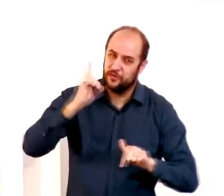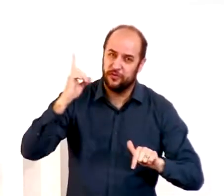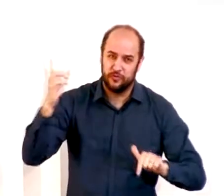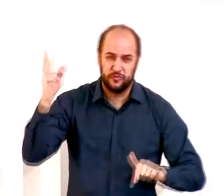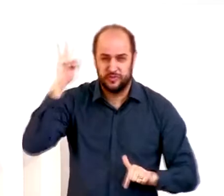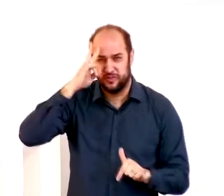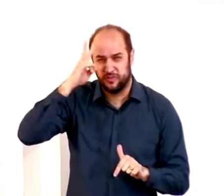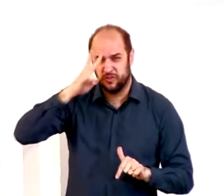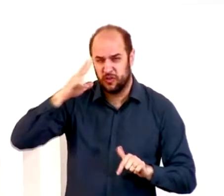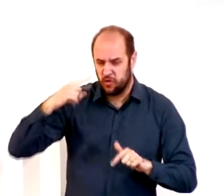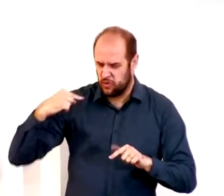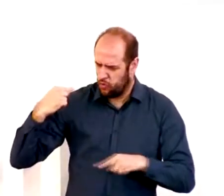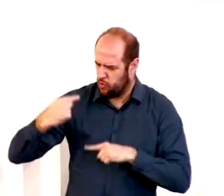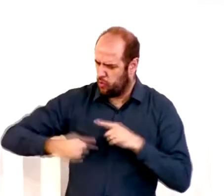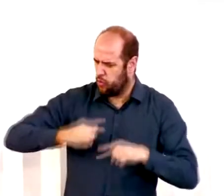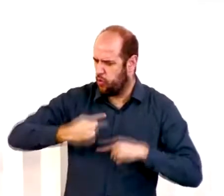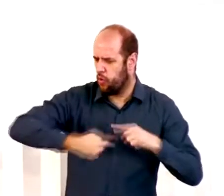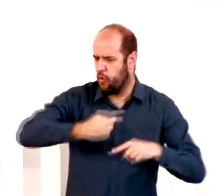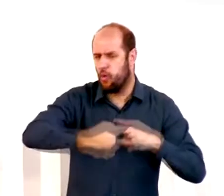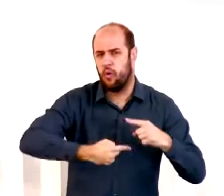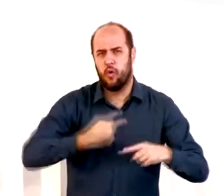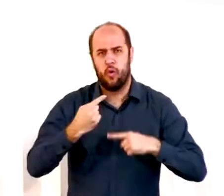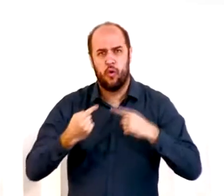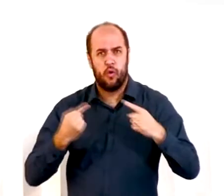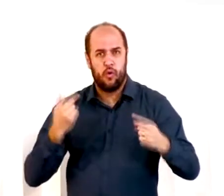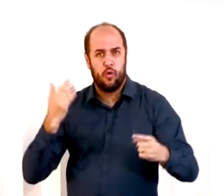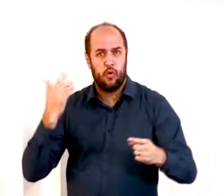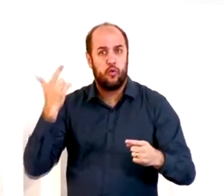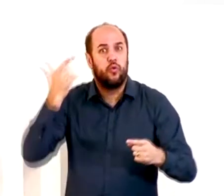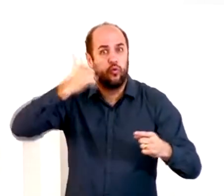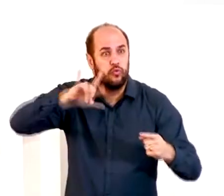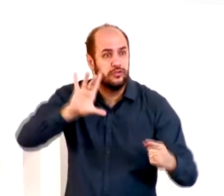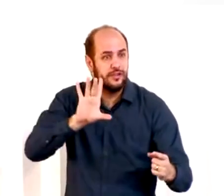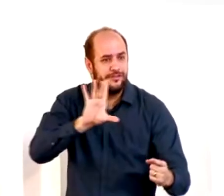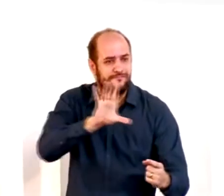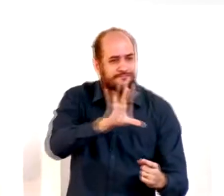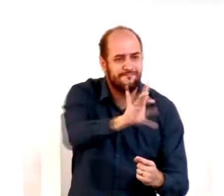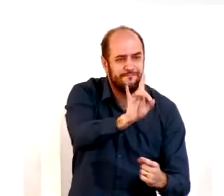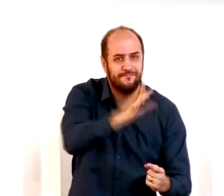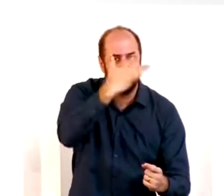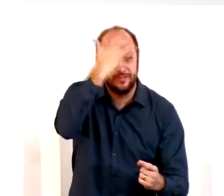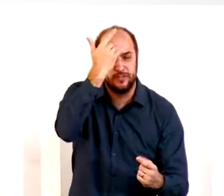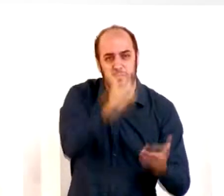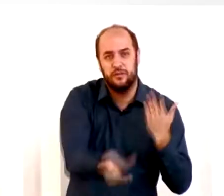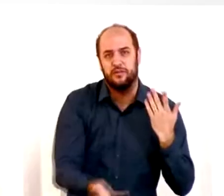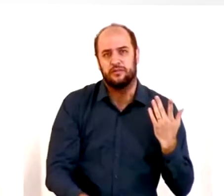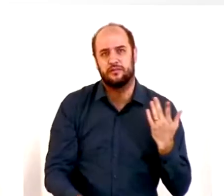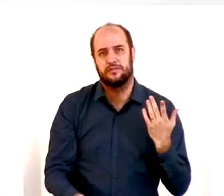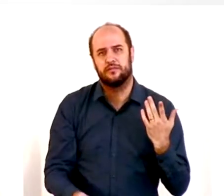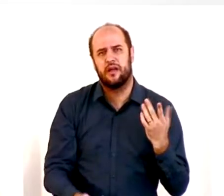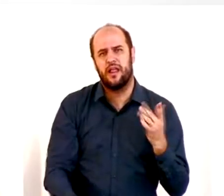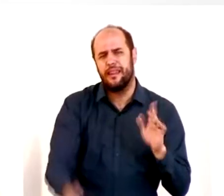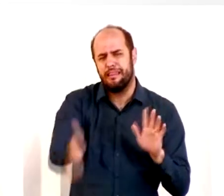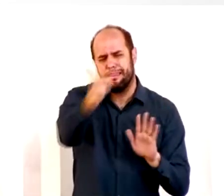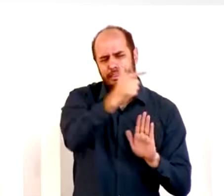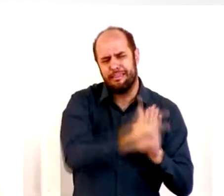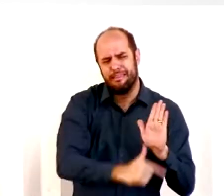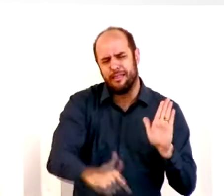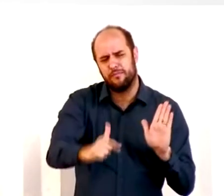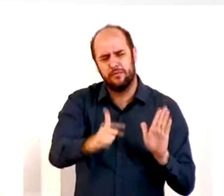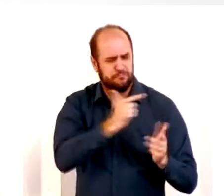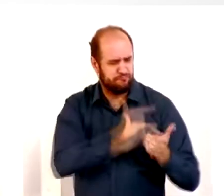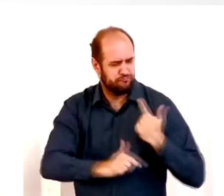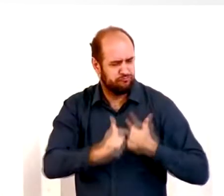da história, meus irmãos, vai alcançar o perdido, vai santificar aquele que está dominado